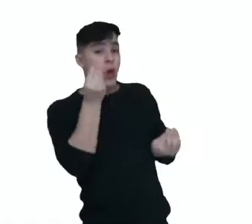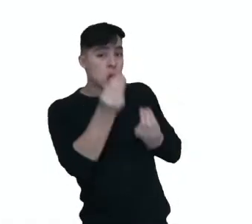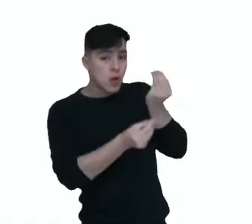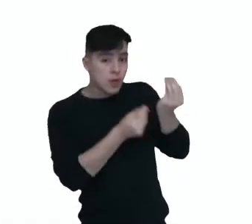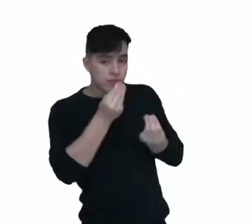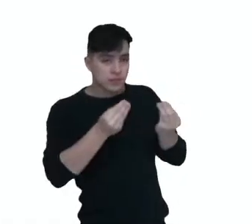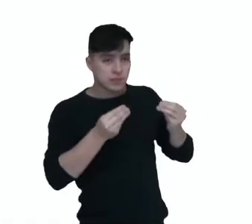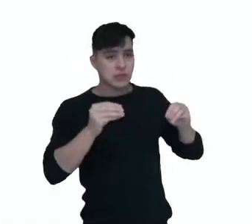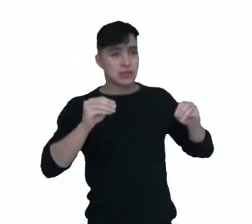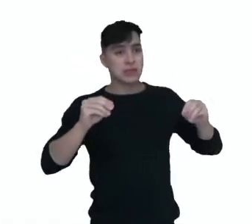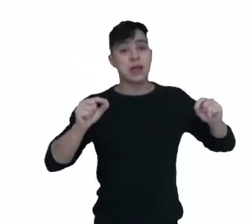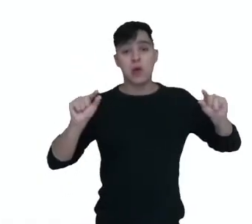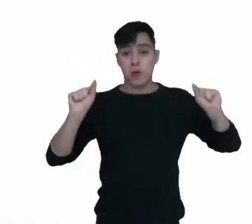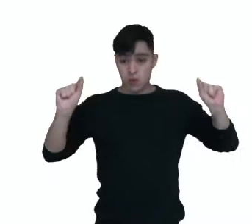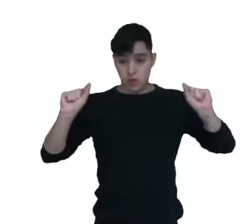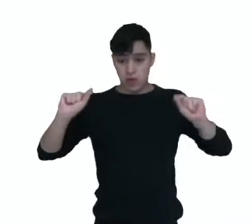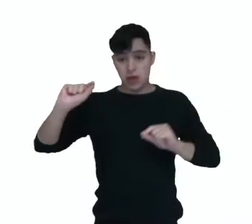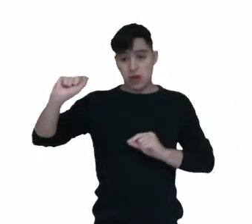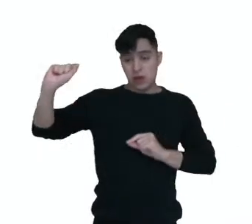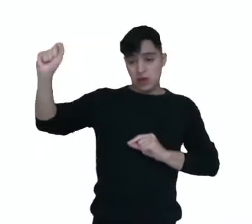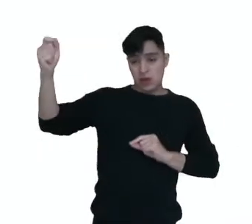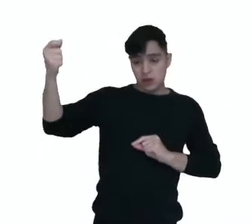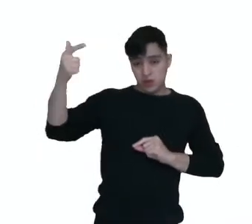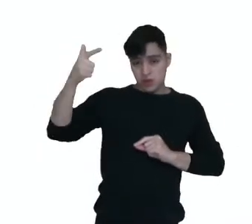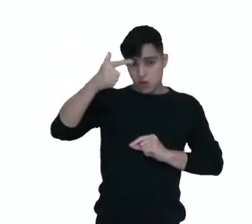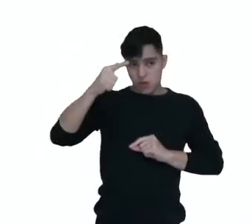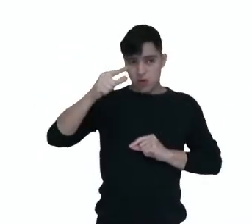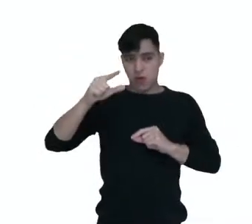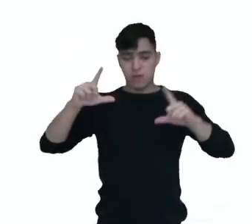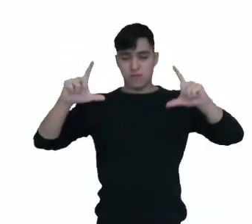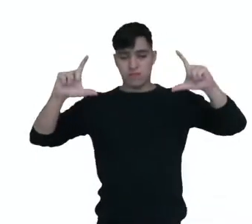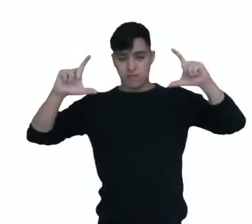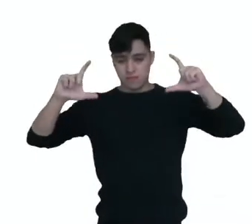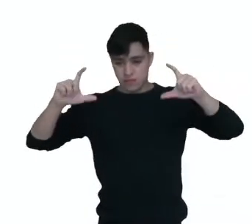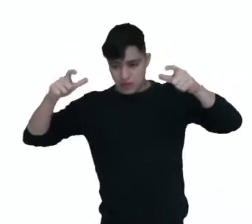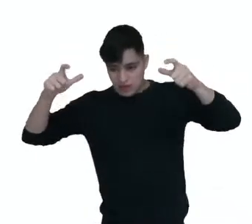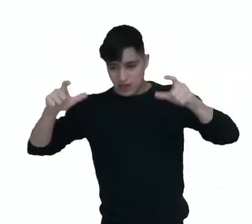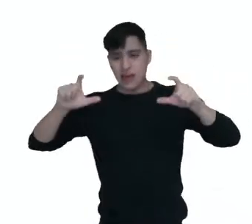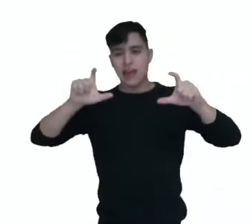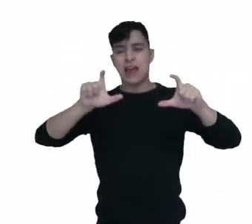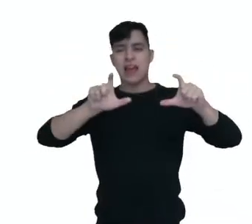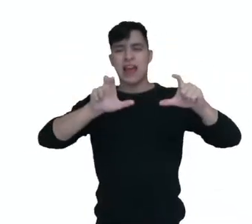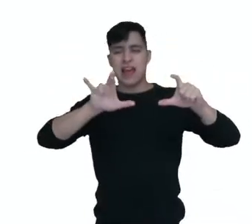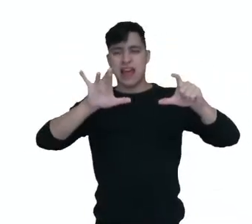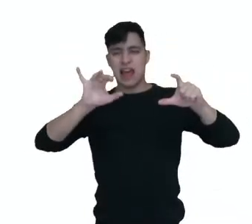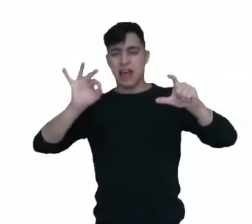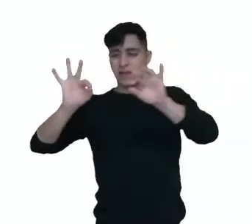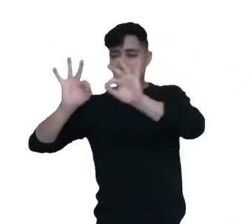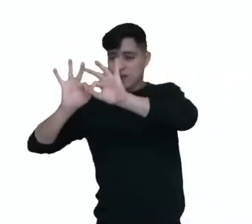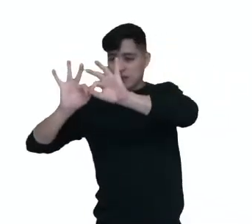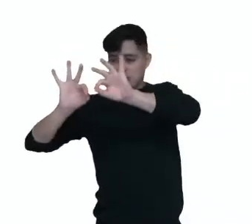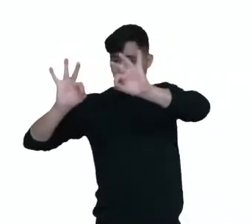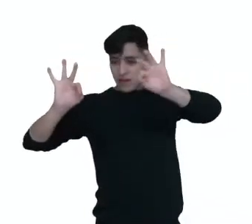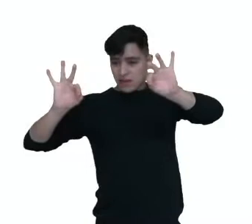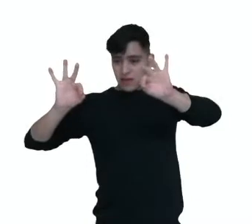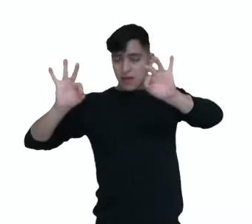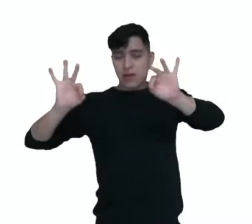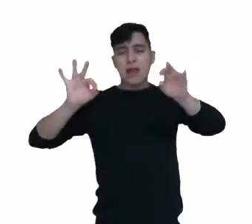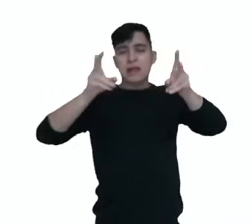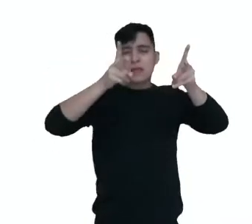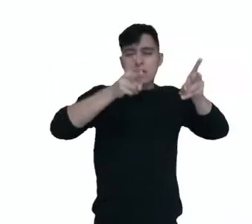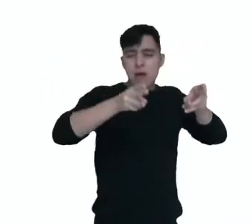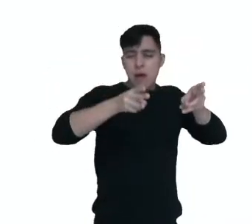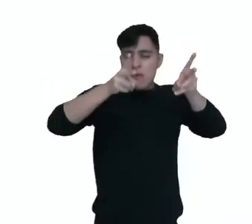áreas varridas pelo raio vetor conectando o planeta ao Sol são iguais em intervalos de tempo